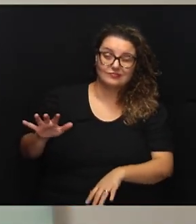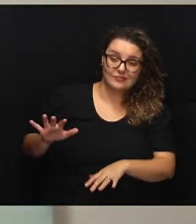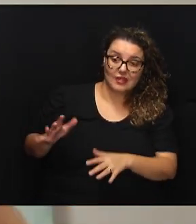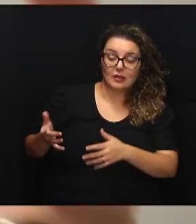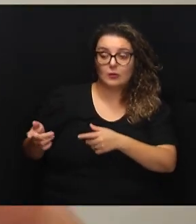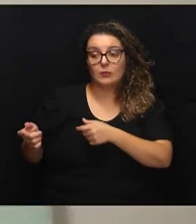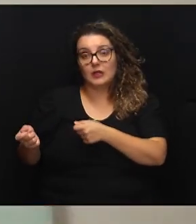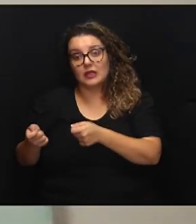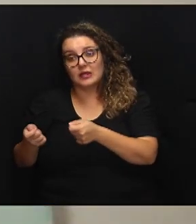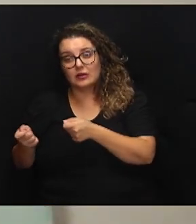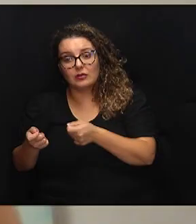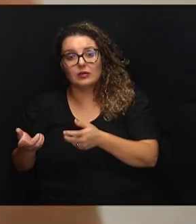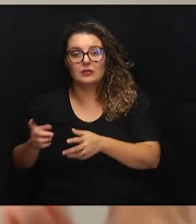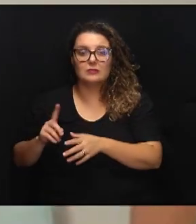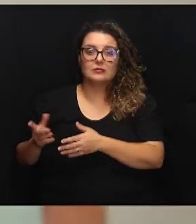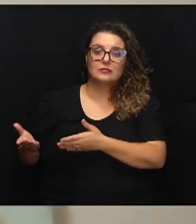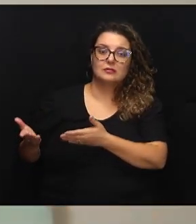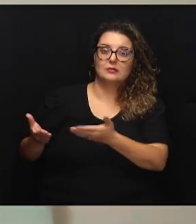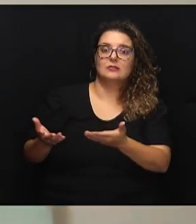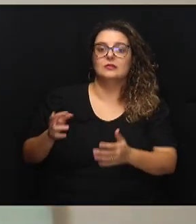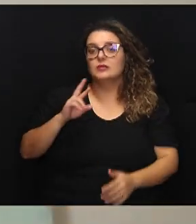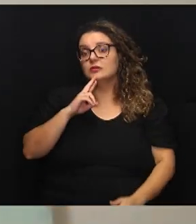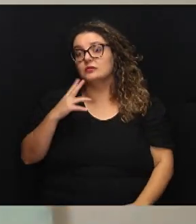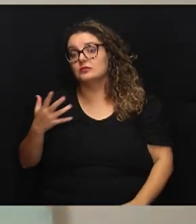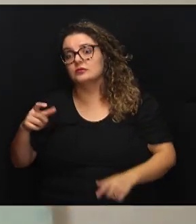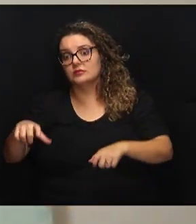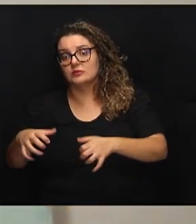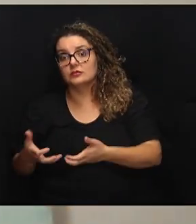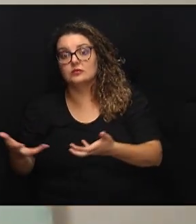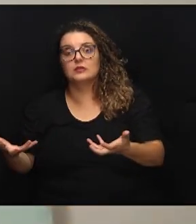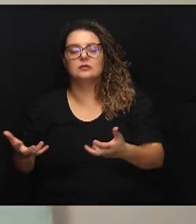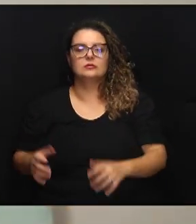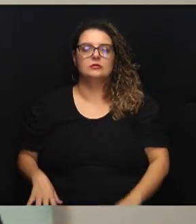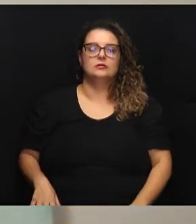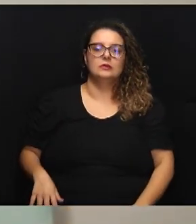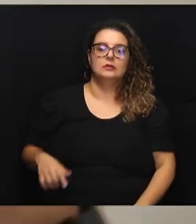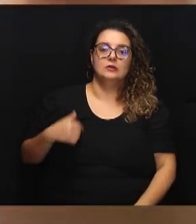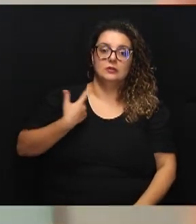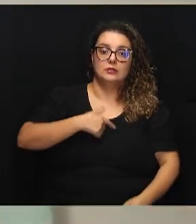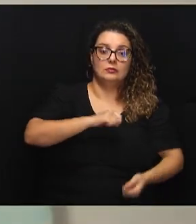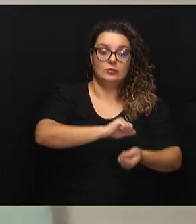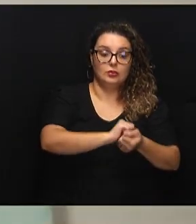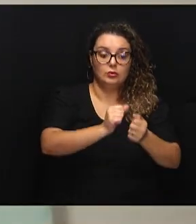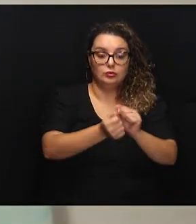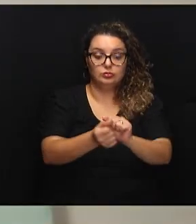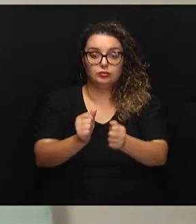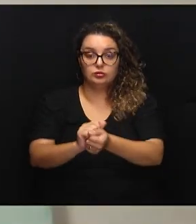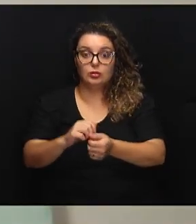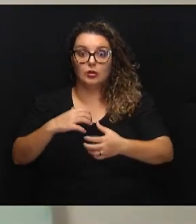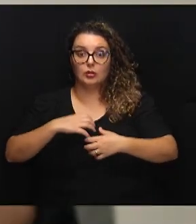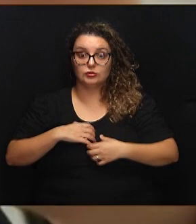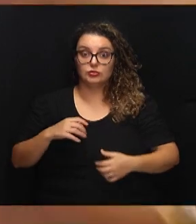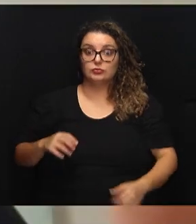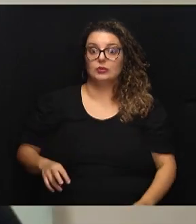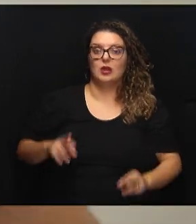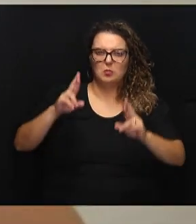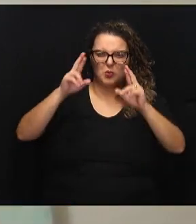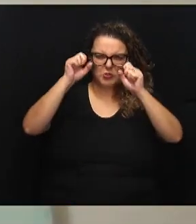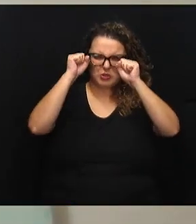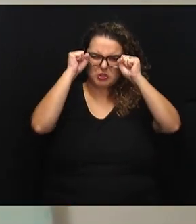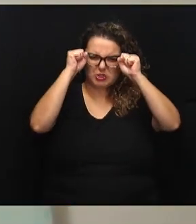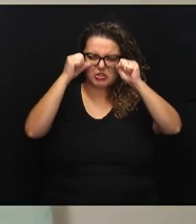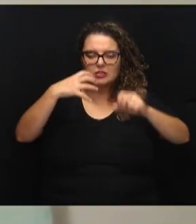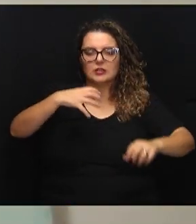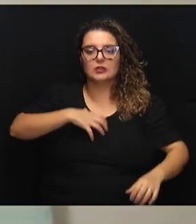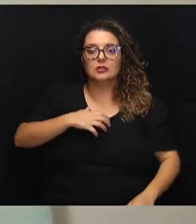contido, não se apresenta tanto nos estádios. Enfim, a gente vai se adequando ao estilo da torcida também, ao estilo